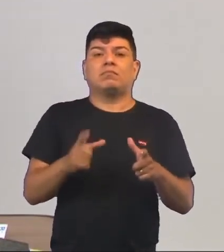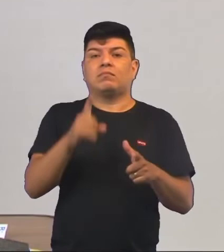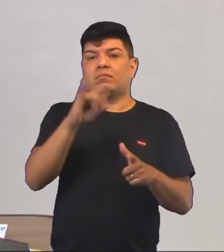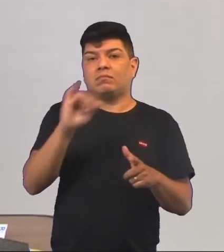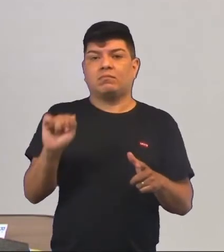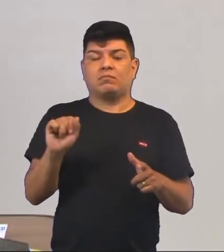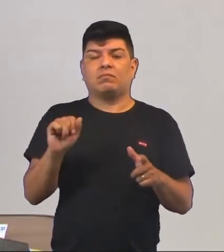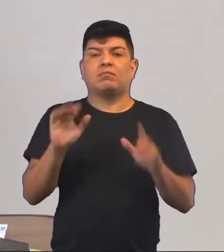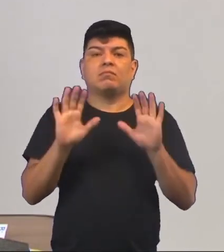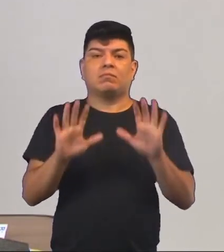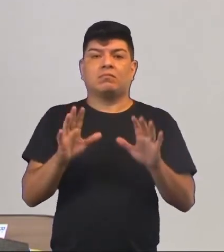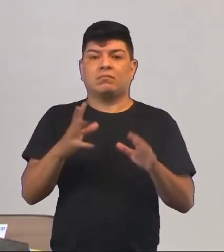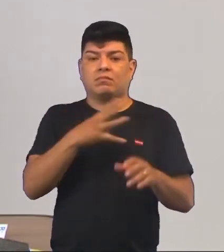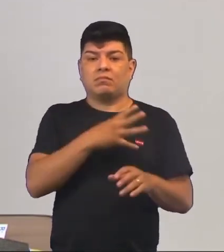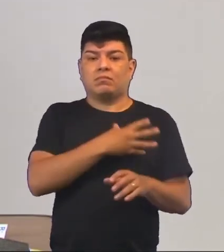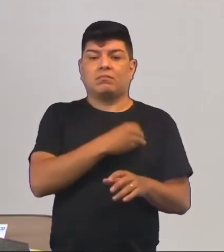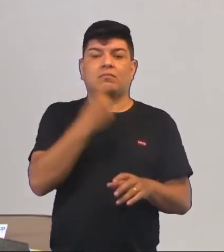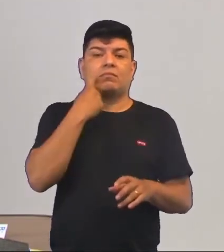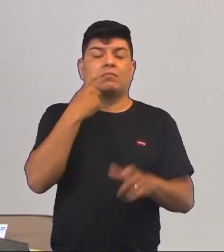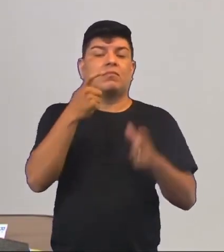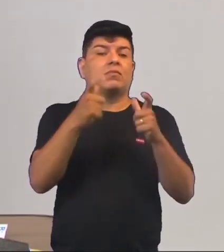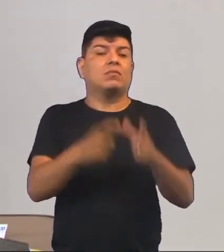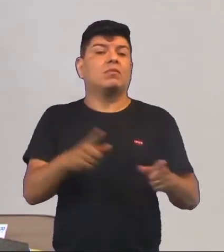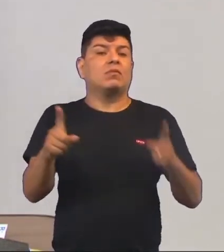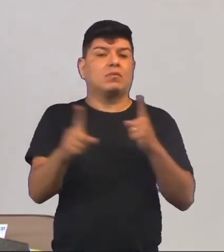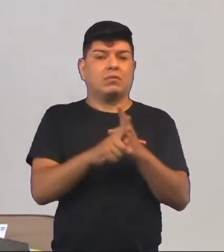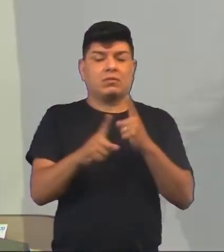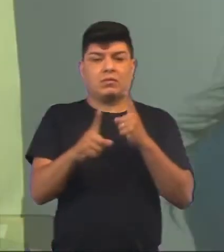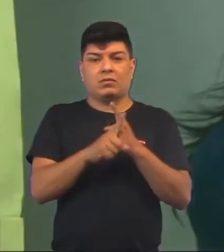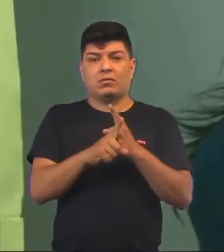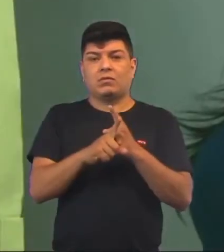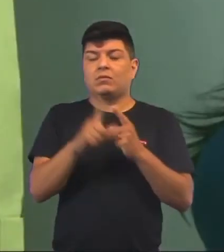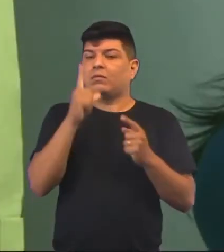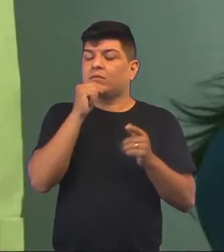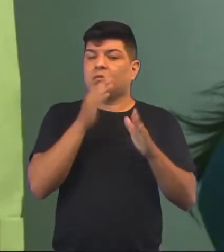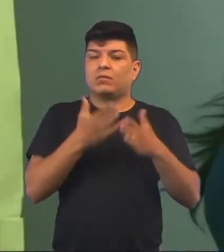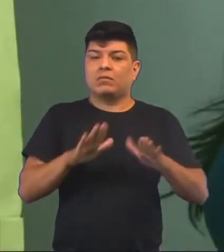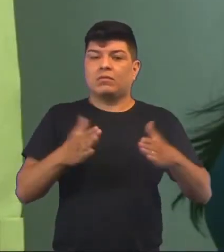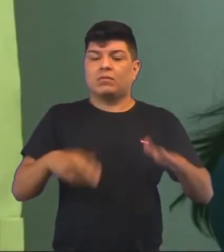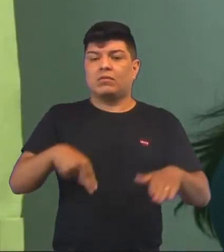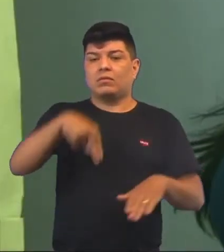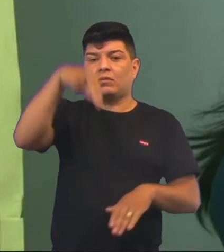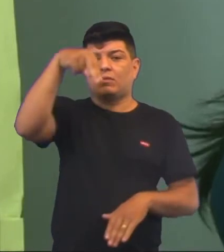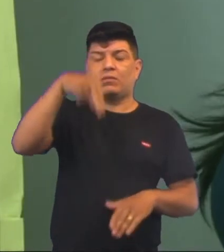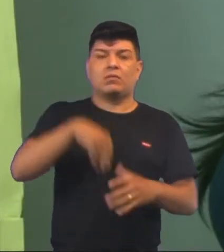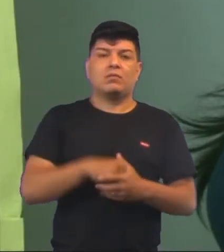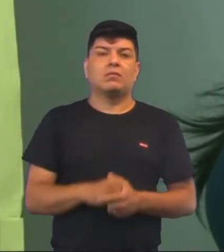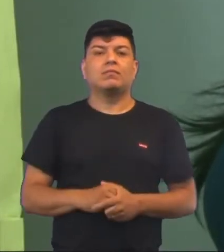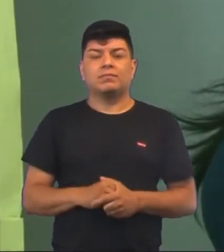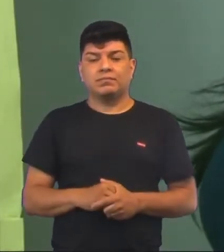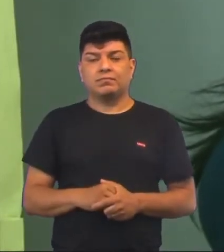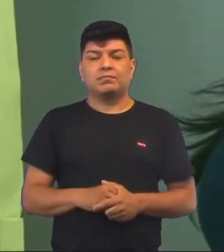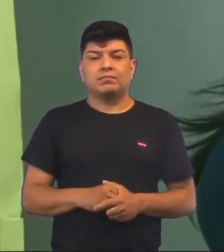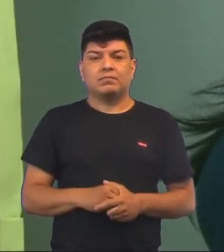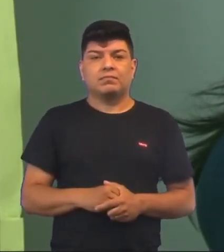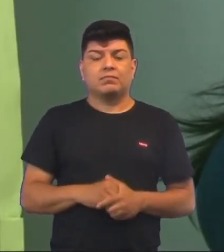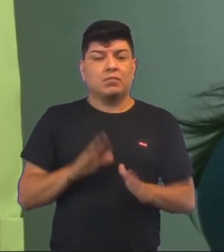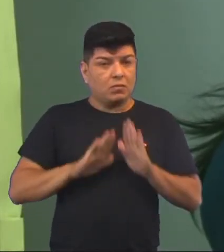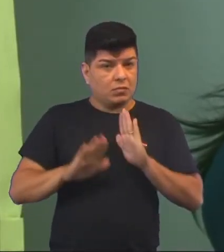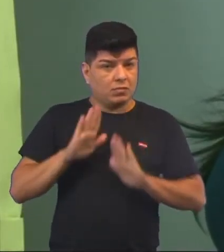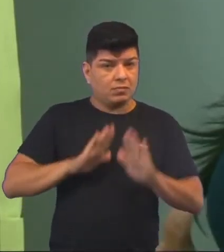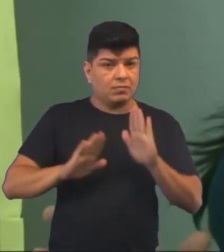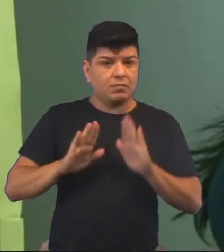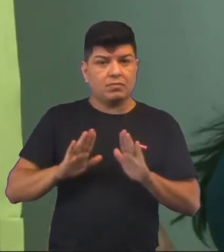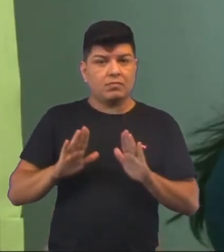fato descrito? Ou seja, o filhote foi encontrado onde? No caso, em uma praia do Ceará, ok? Muito cuidado